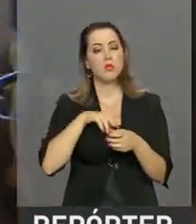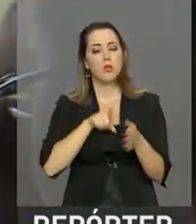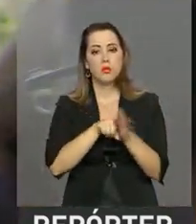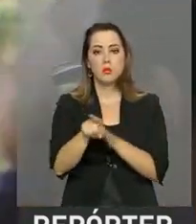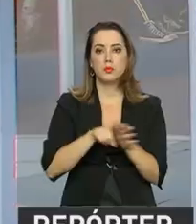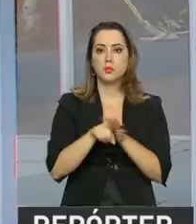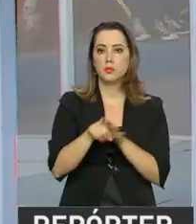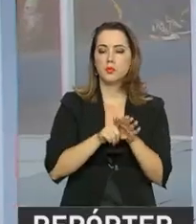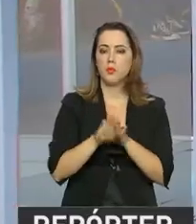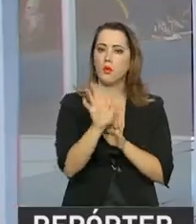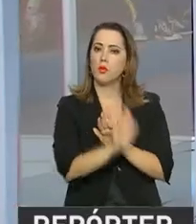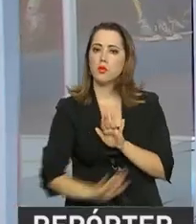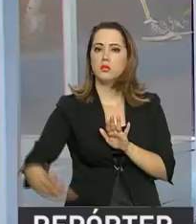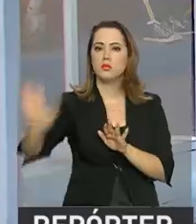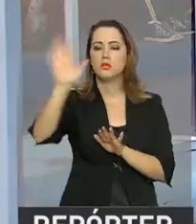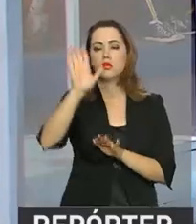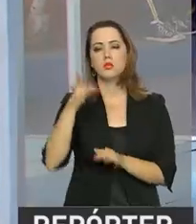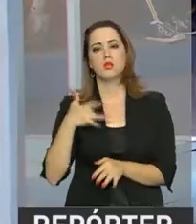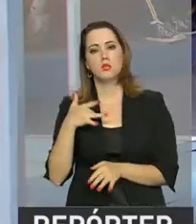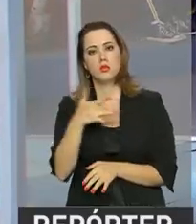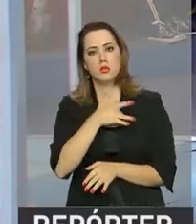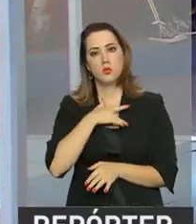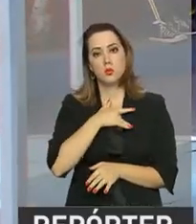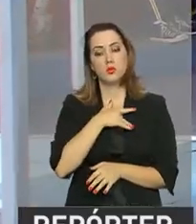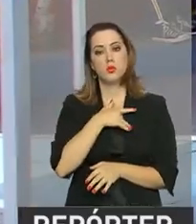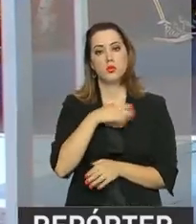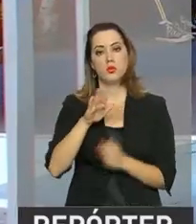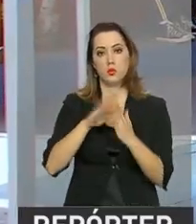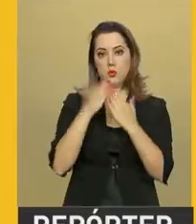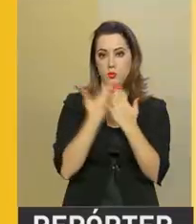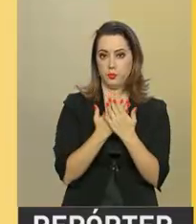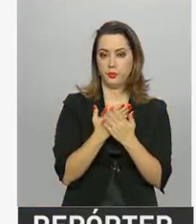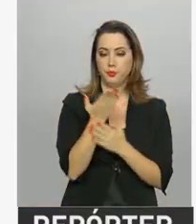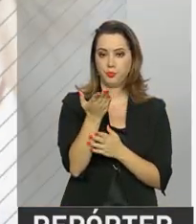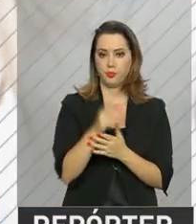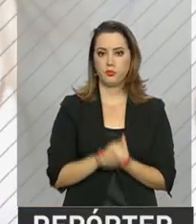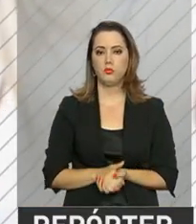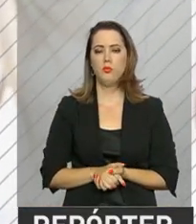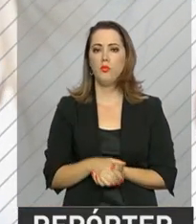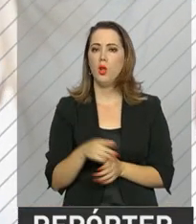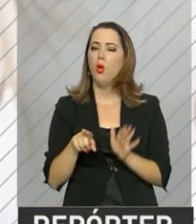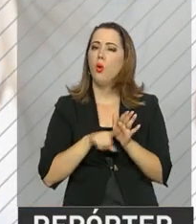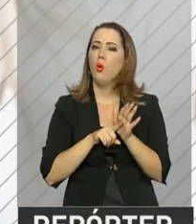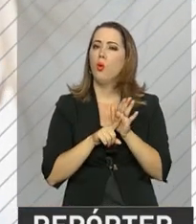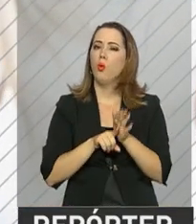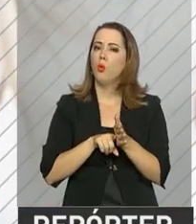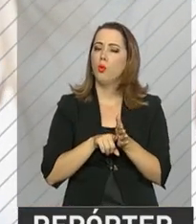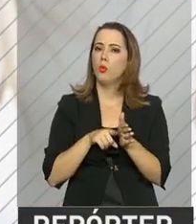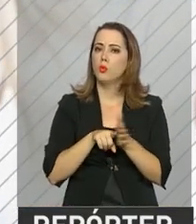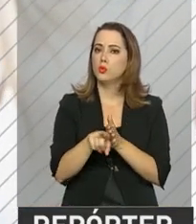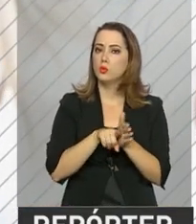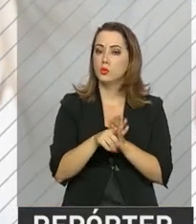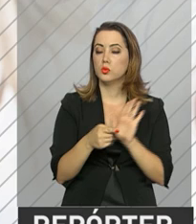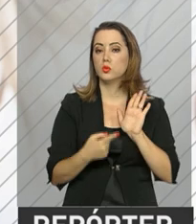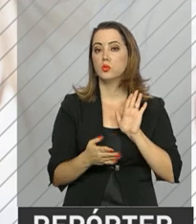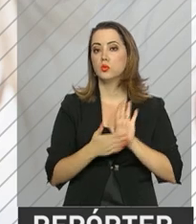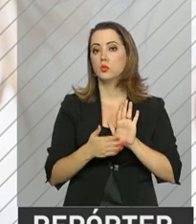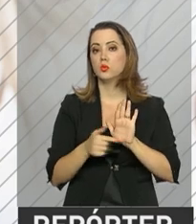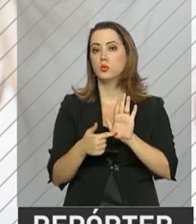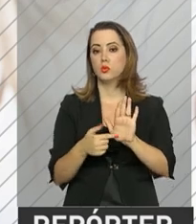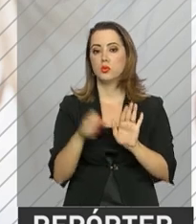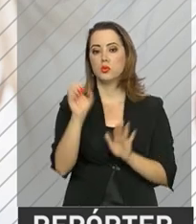pesquisa Nacional de saúde do escolar a pense 2015 o estudo mostra que quase 88% dos